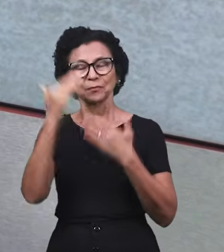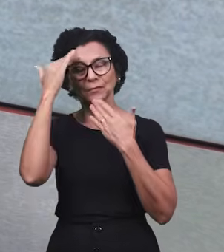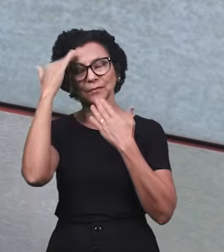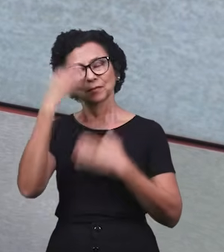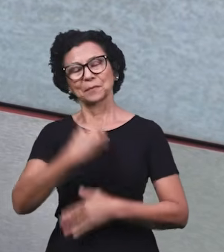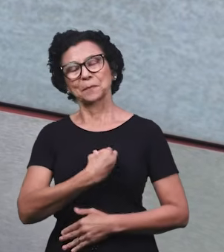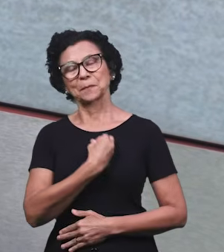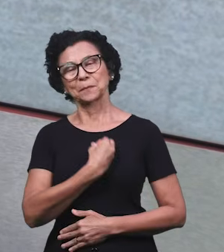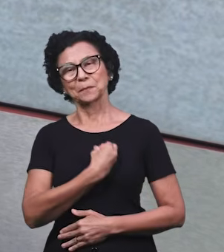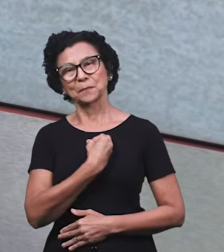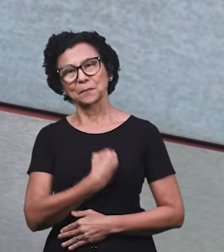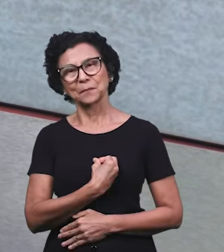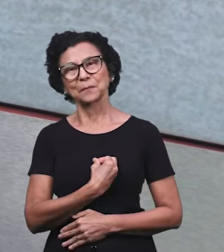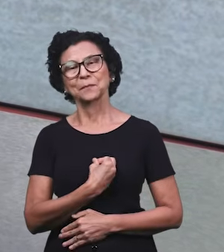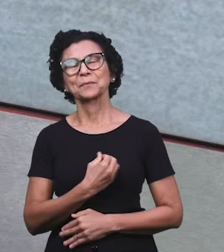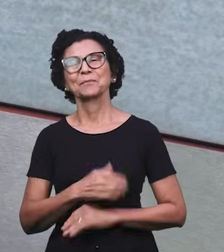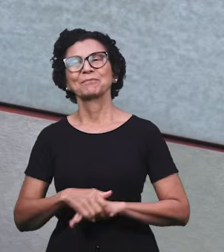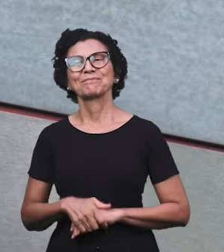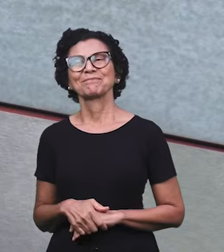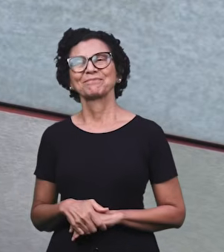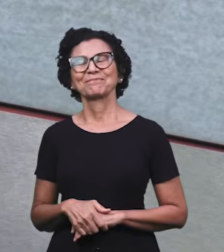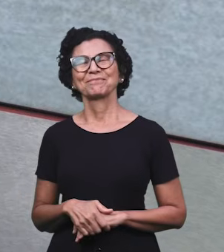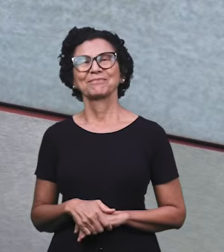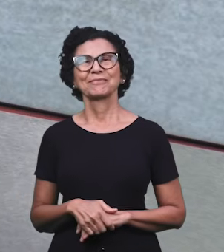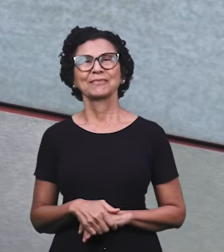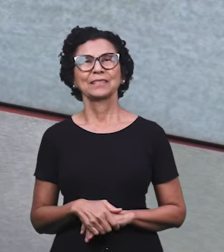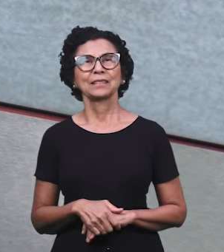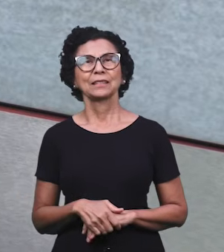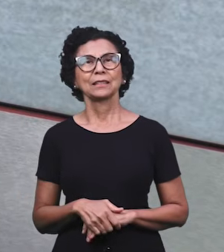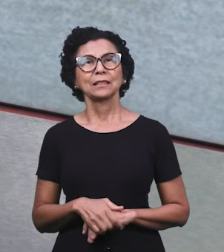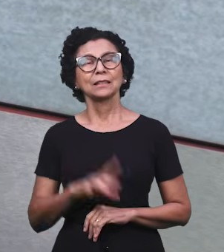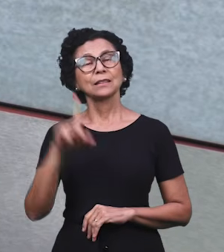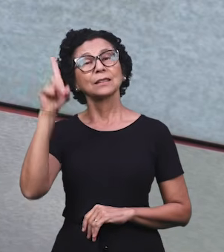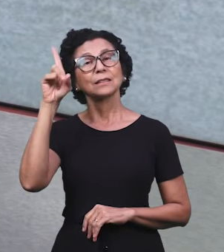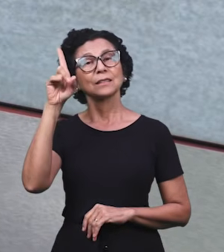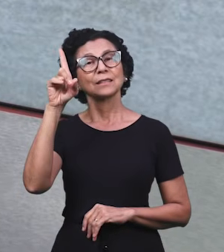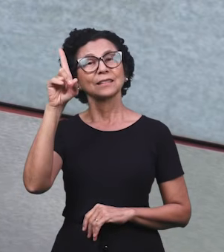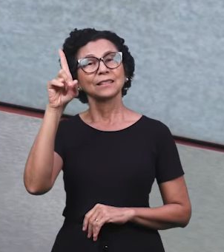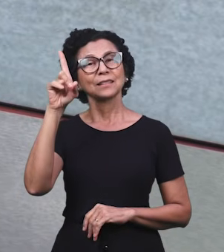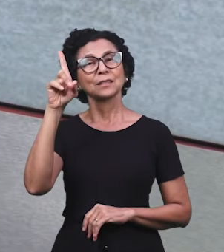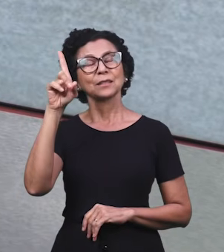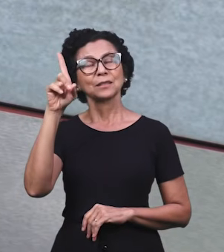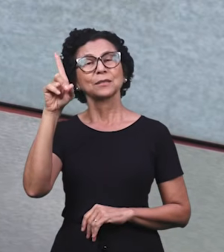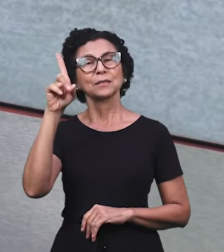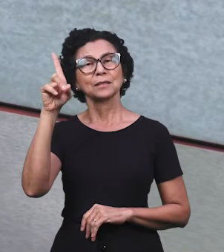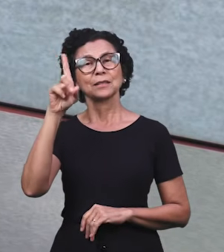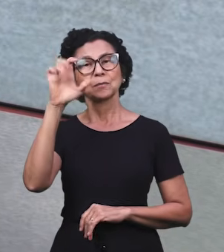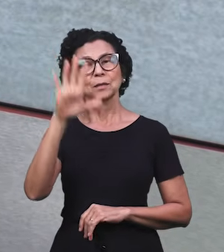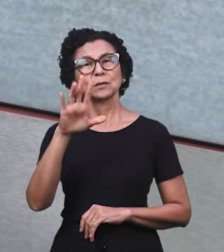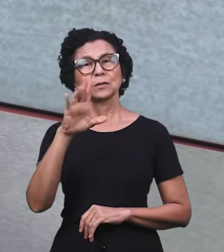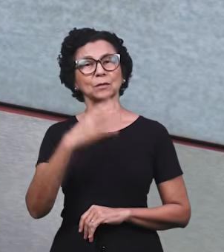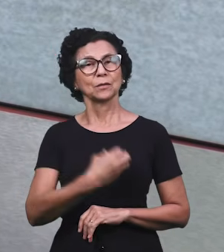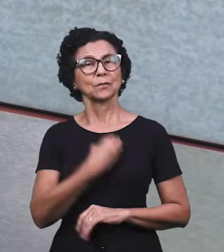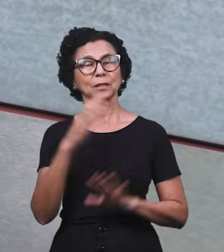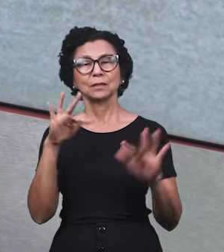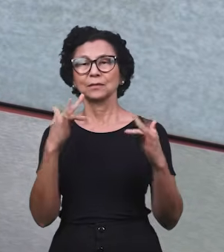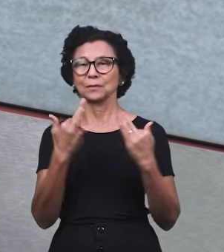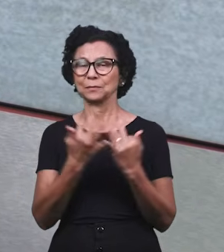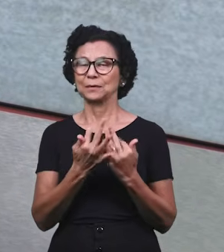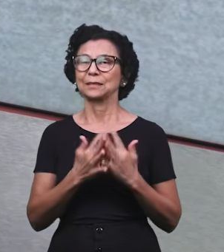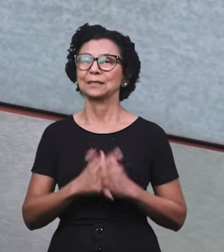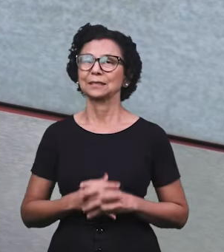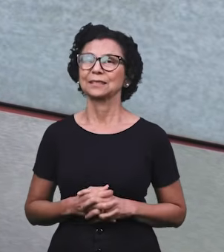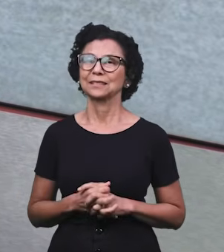sua participação e a sua audiência, a sua presença conosco e que Deus então abençoe grandemente a sua vida, a sua família, o seu